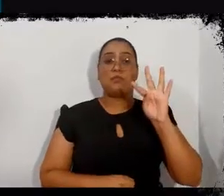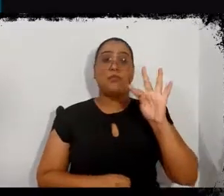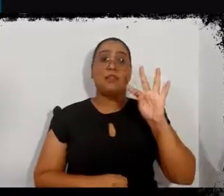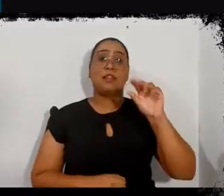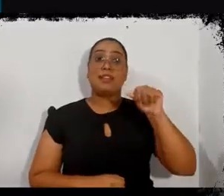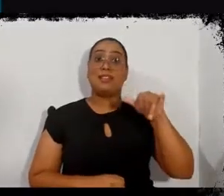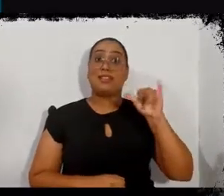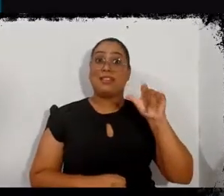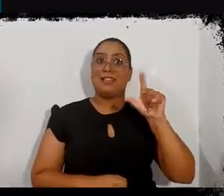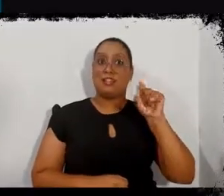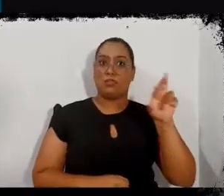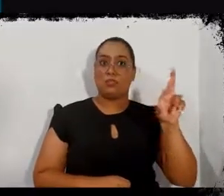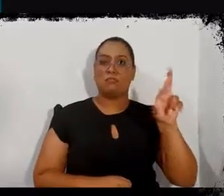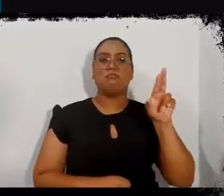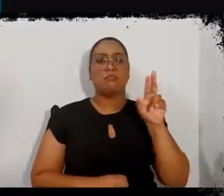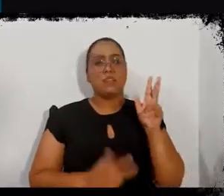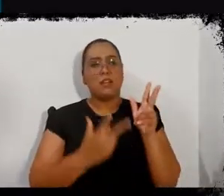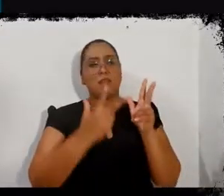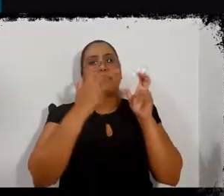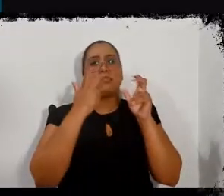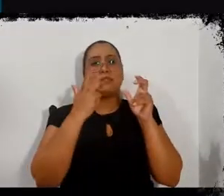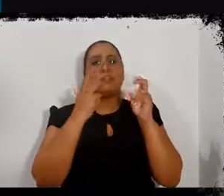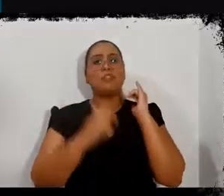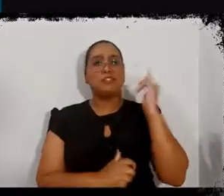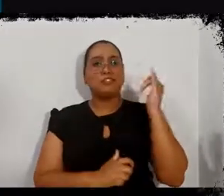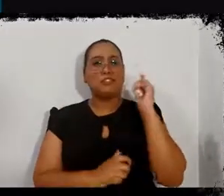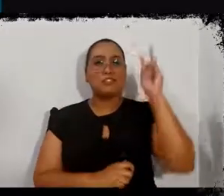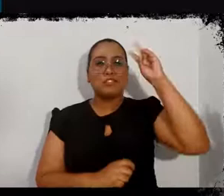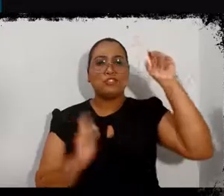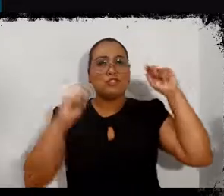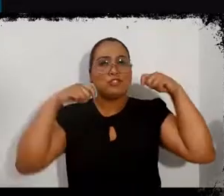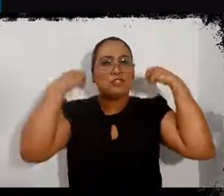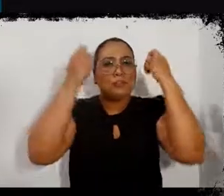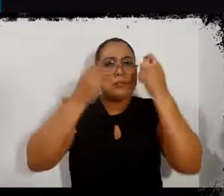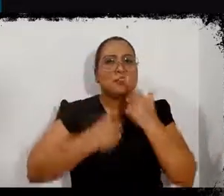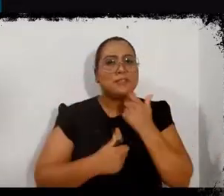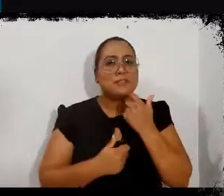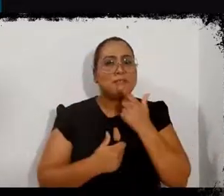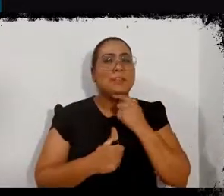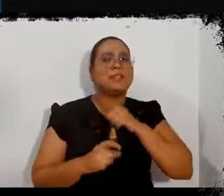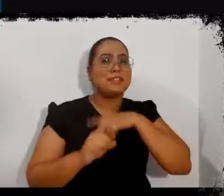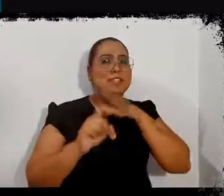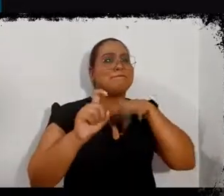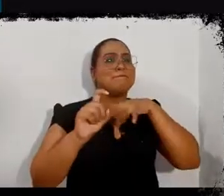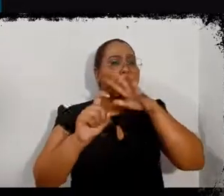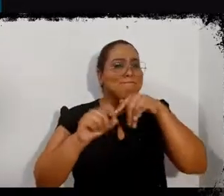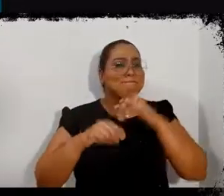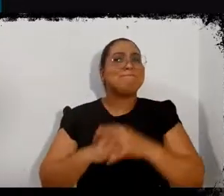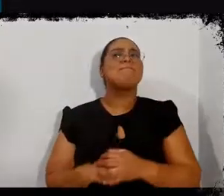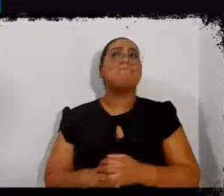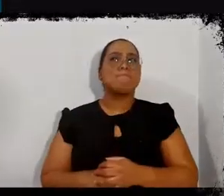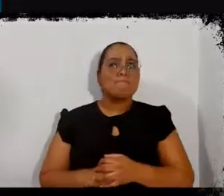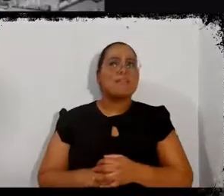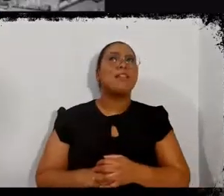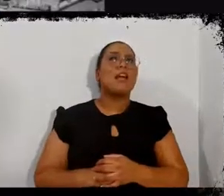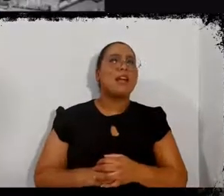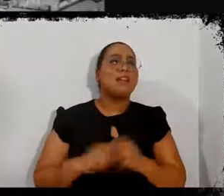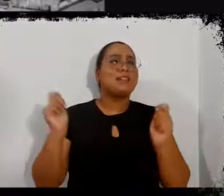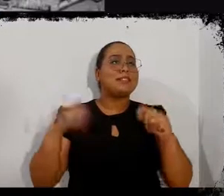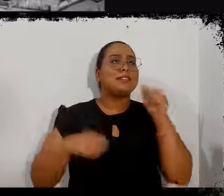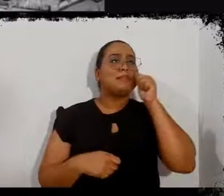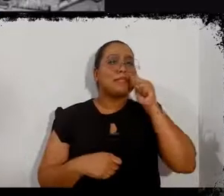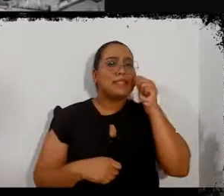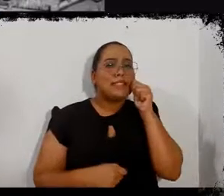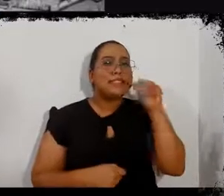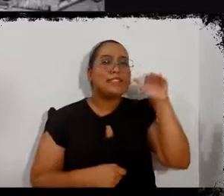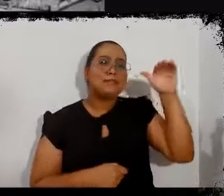Chapeuzinho Vermelho o mito do sol nascente, representado pela menina que